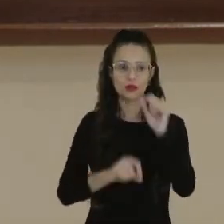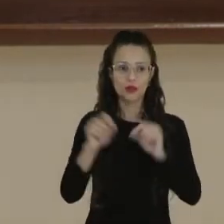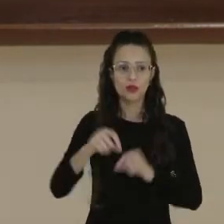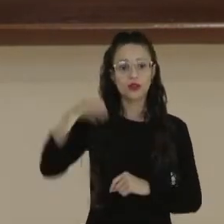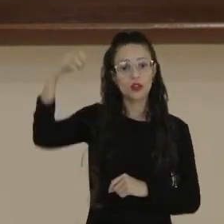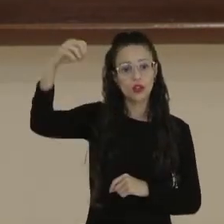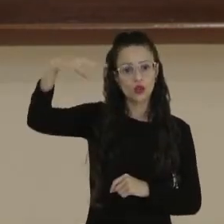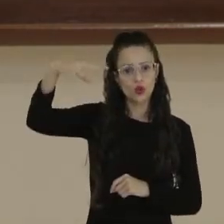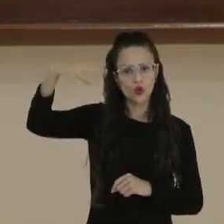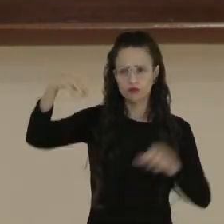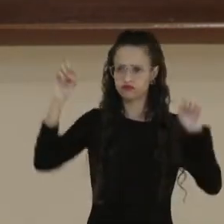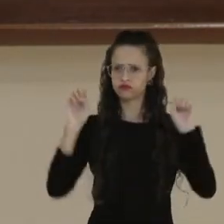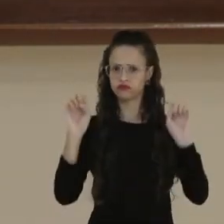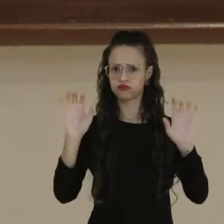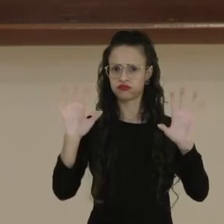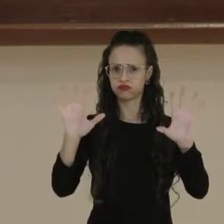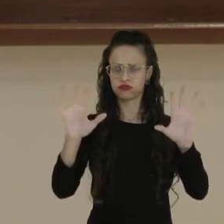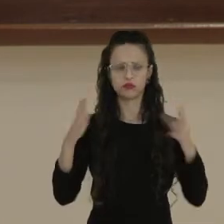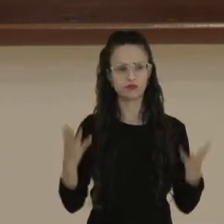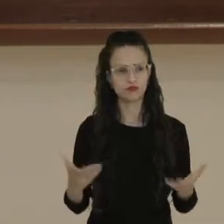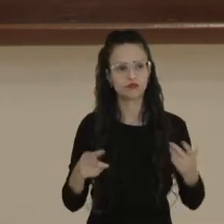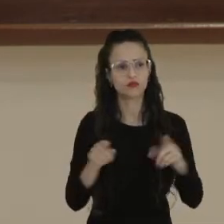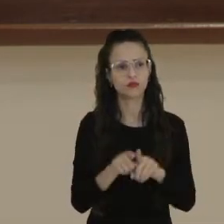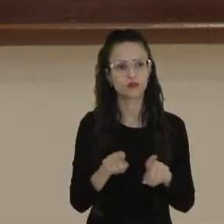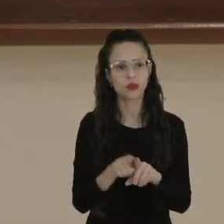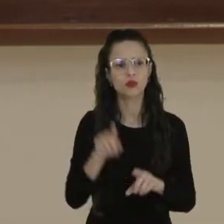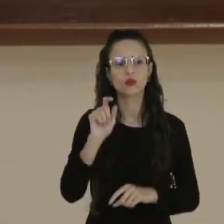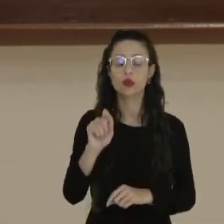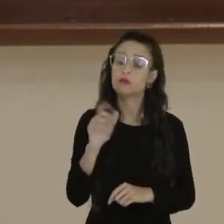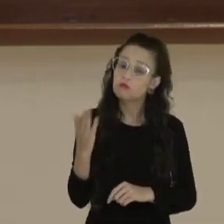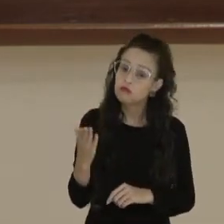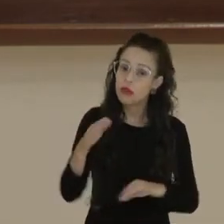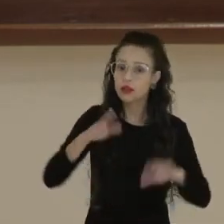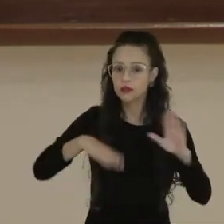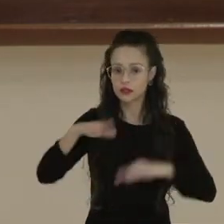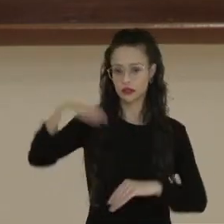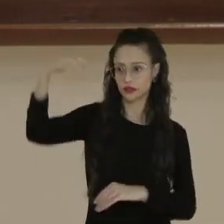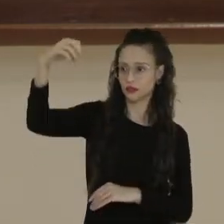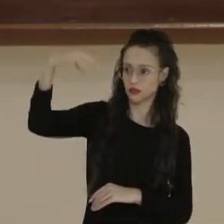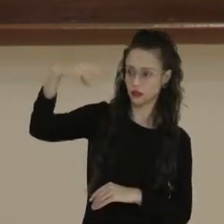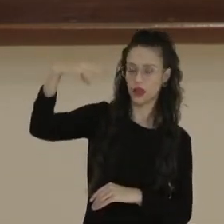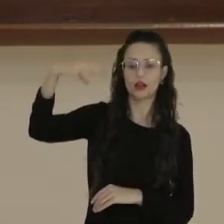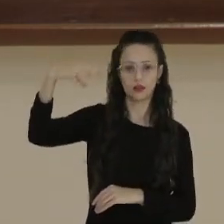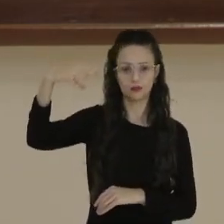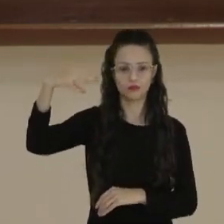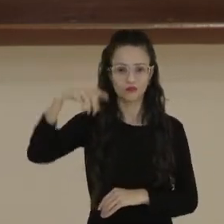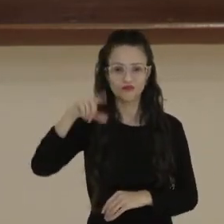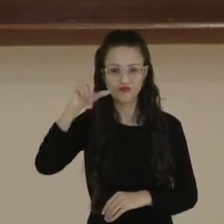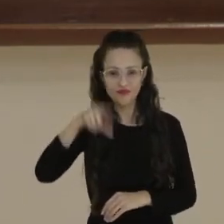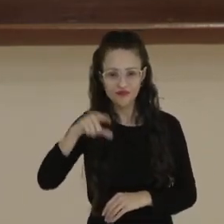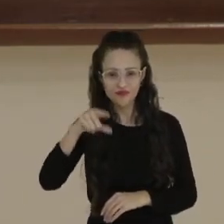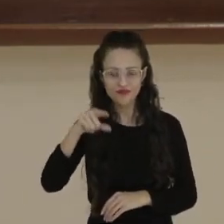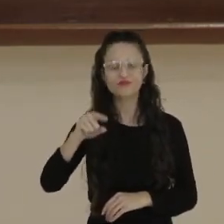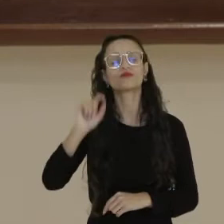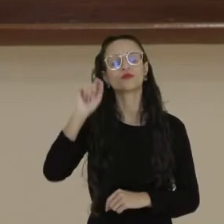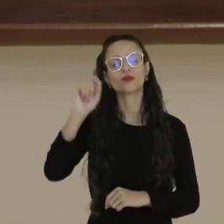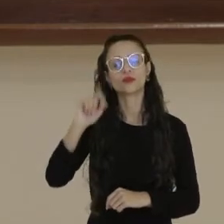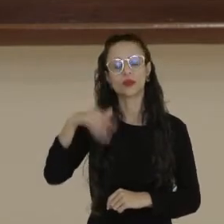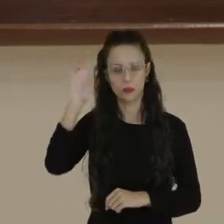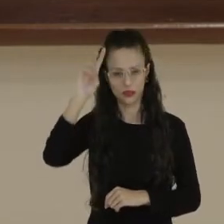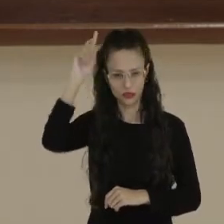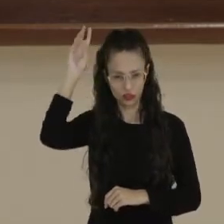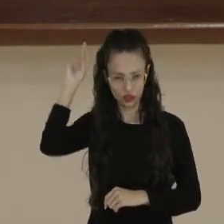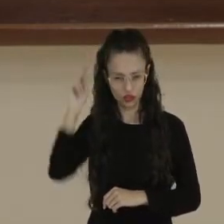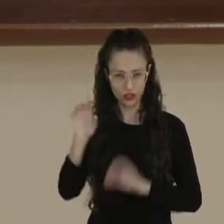luminosa. Por que eu coloquei em quem sabe? Por causa que a energia, no caso de uma lâmpada incandescente, que é aquelas lâmpadas de Edison, né, as lâmpadas mais